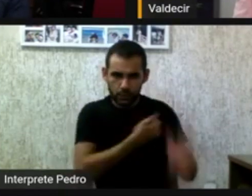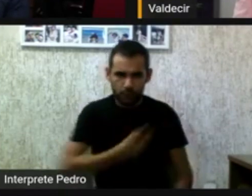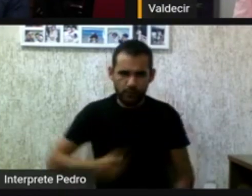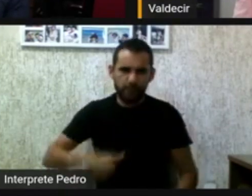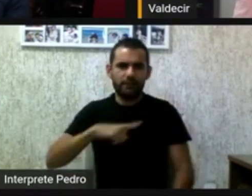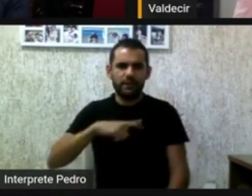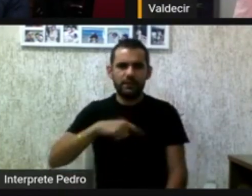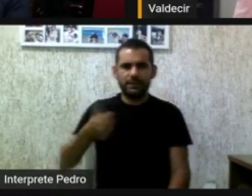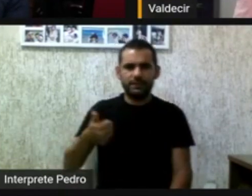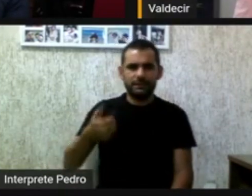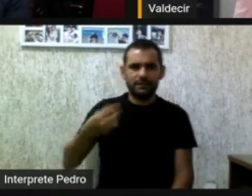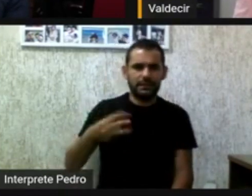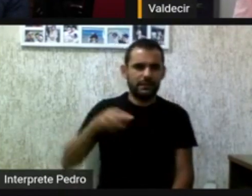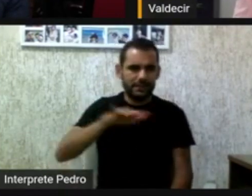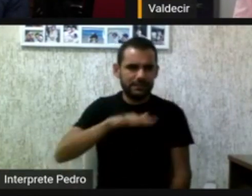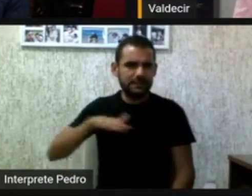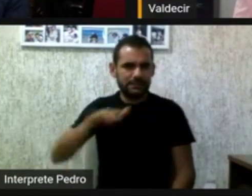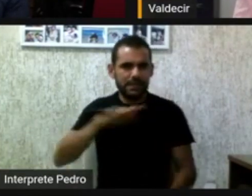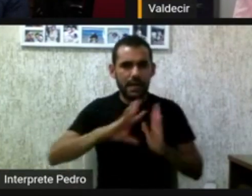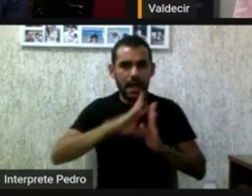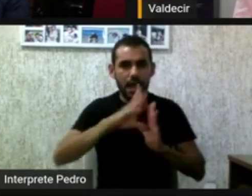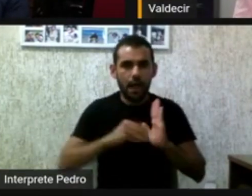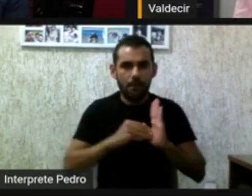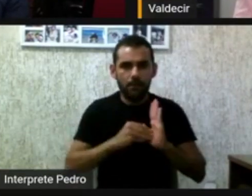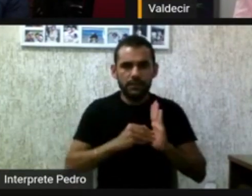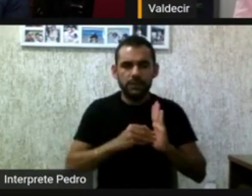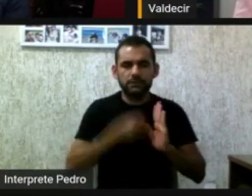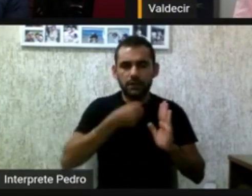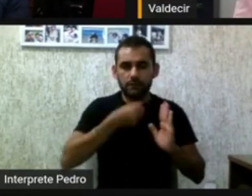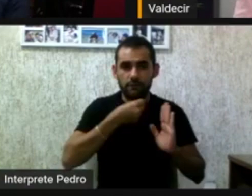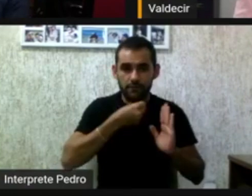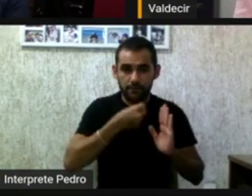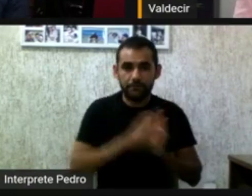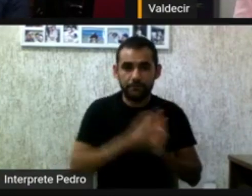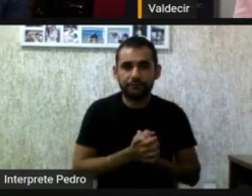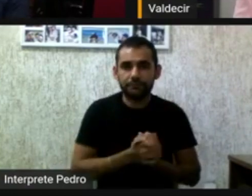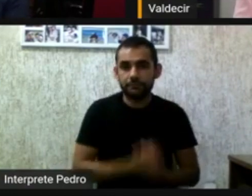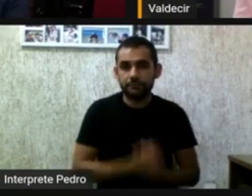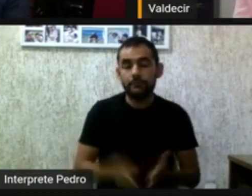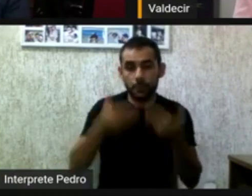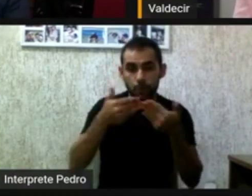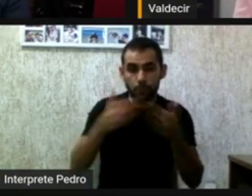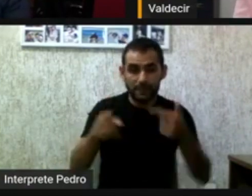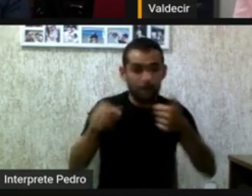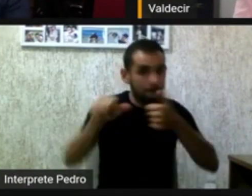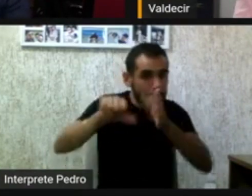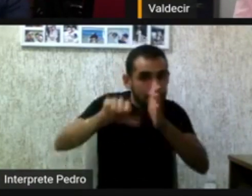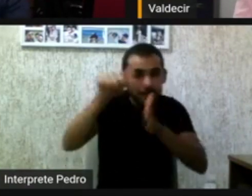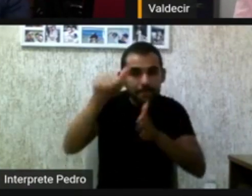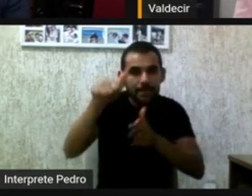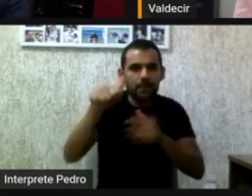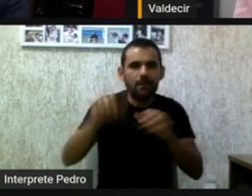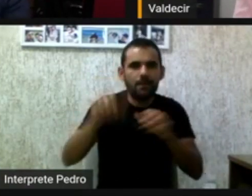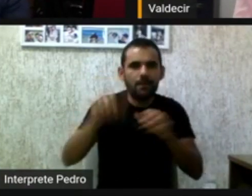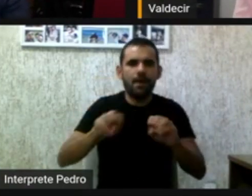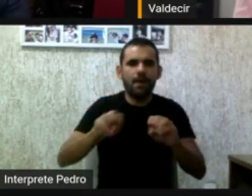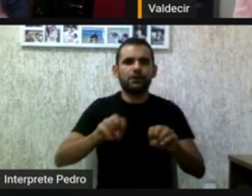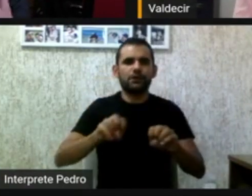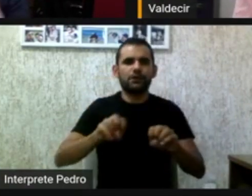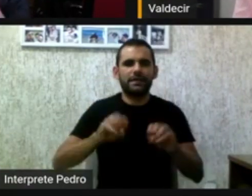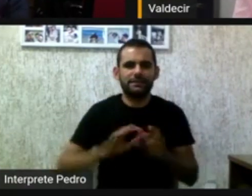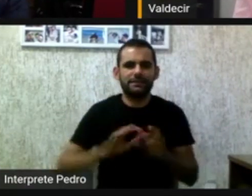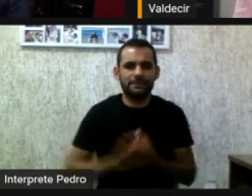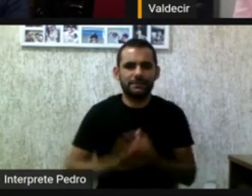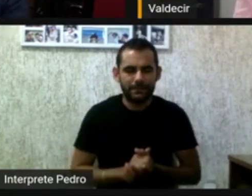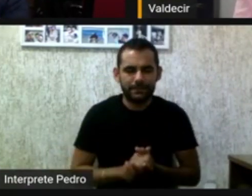que a gente vai abordar aí ao longo da entrevista. Eu queria começar com educação, né? Eu vi aqui que você tem